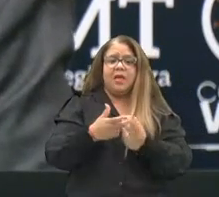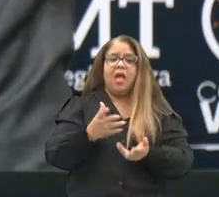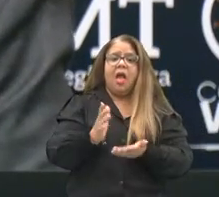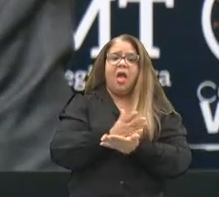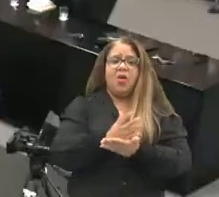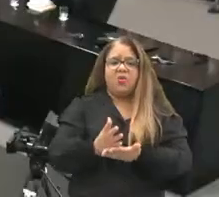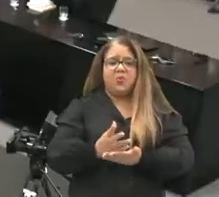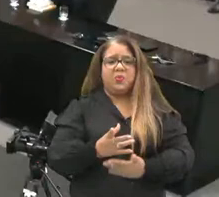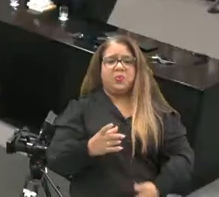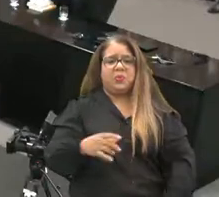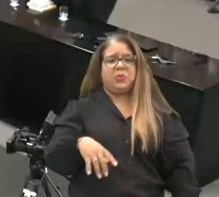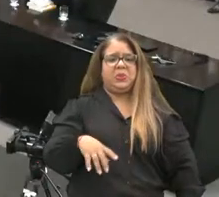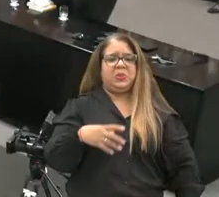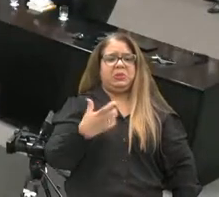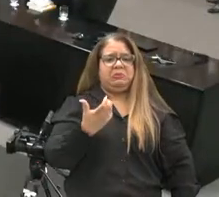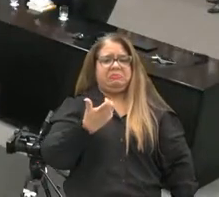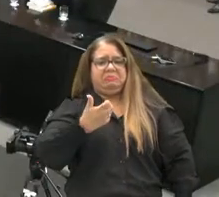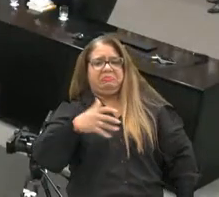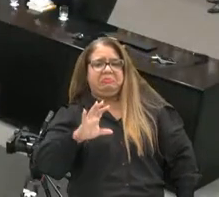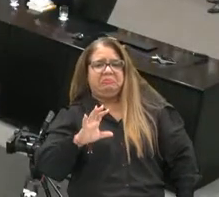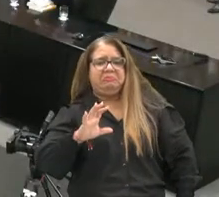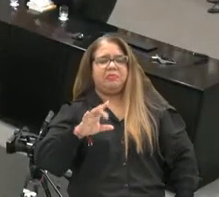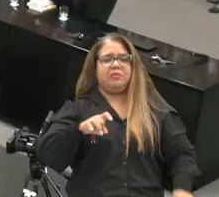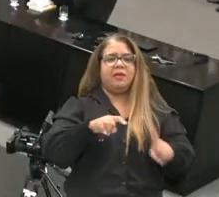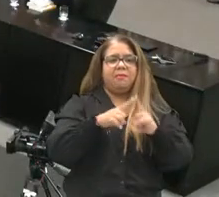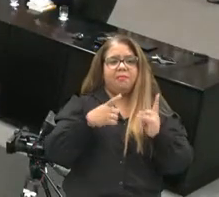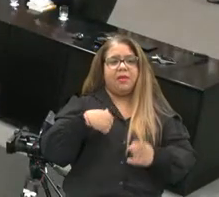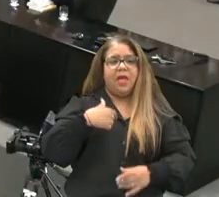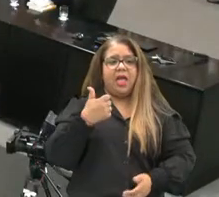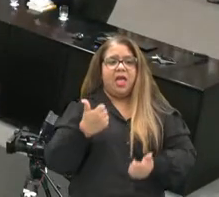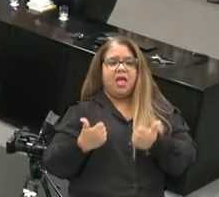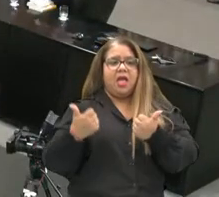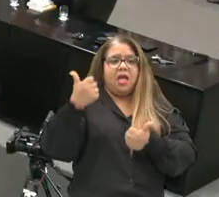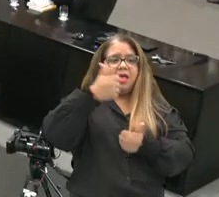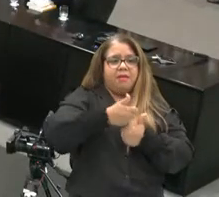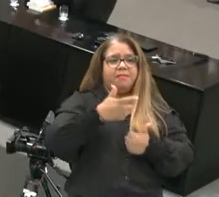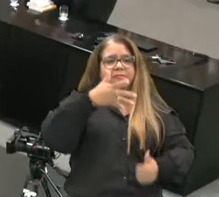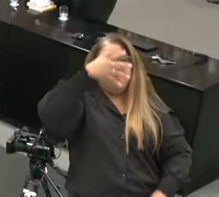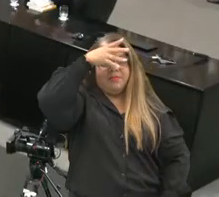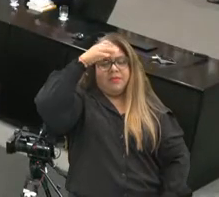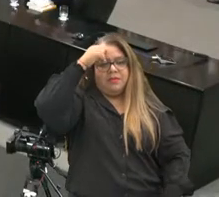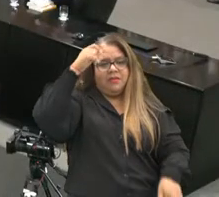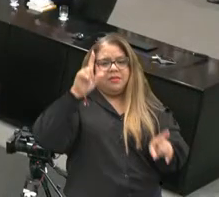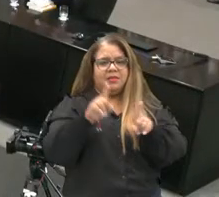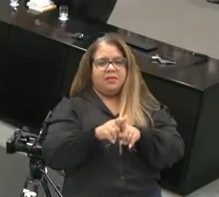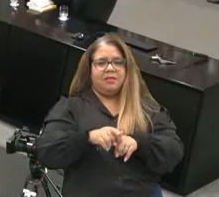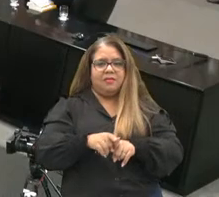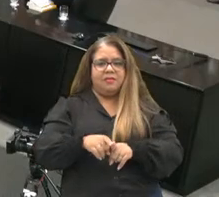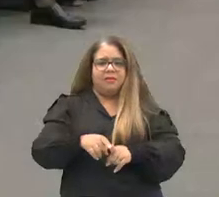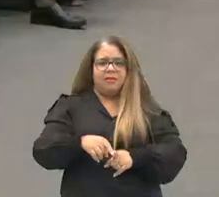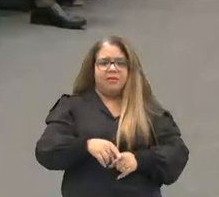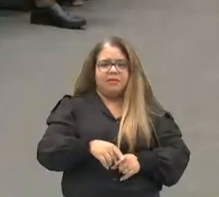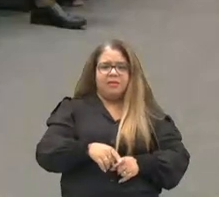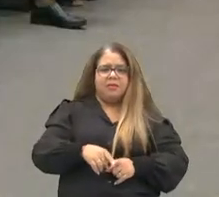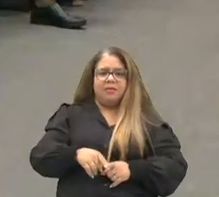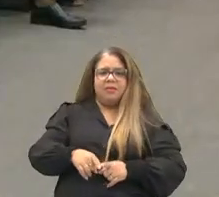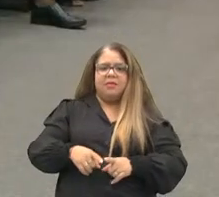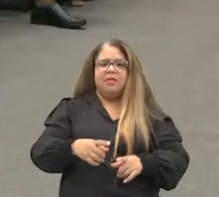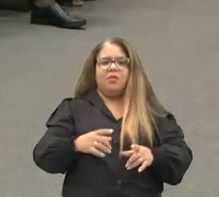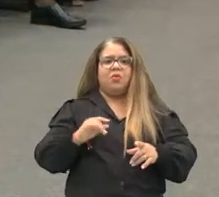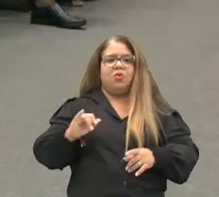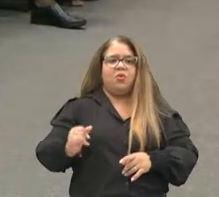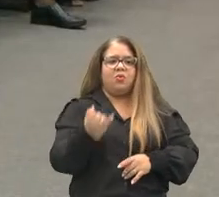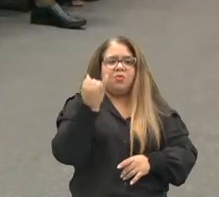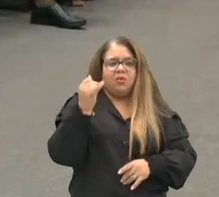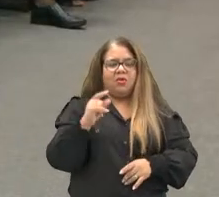vários setores. Mas eu, como representante de Mato Grosso e das pessoas desta terra de oportunidade, que